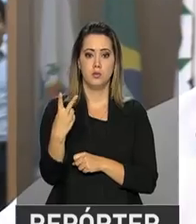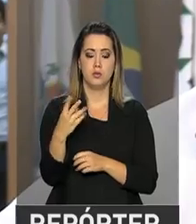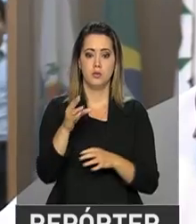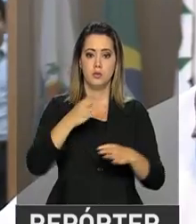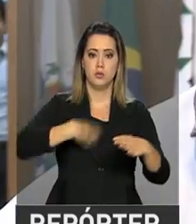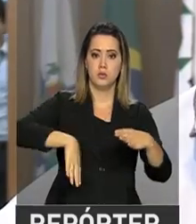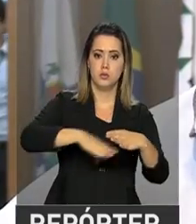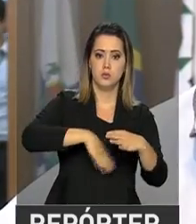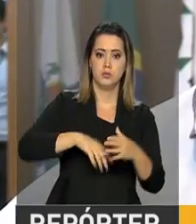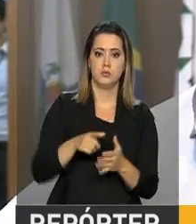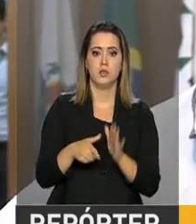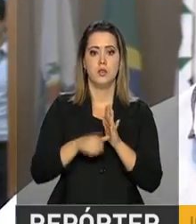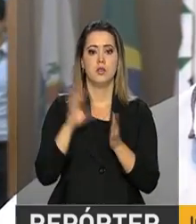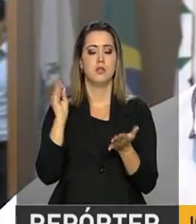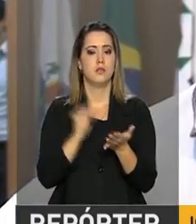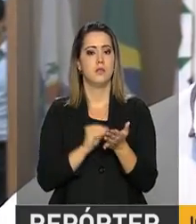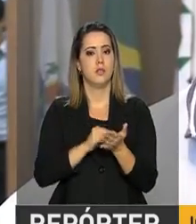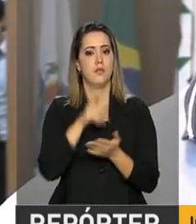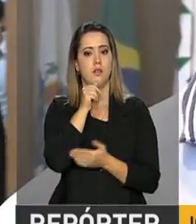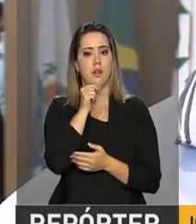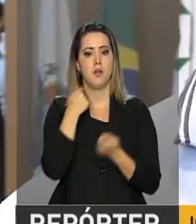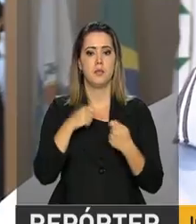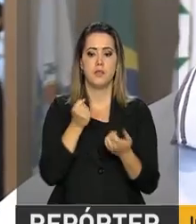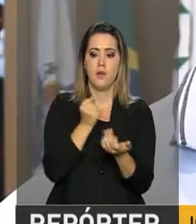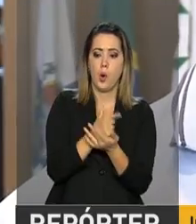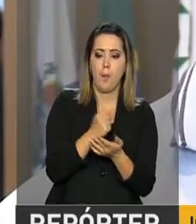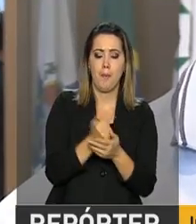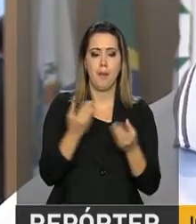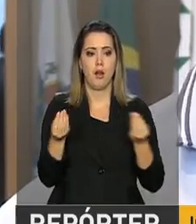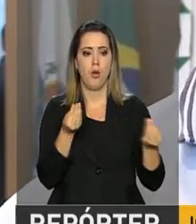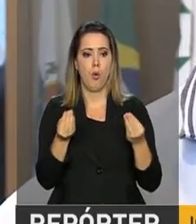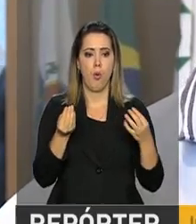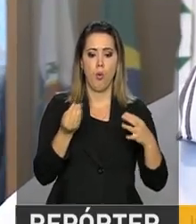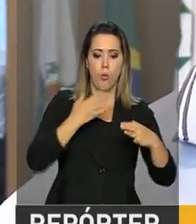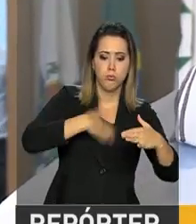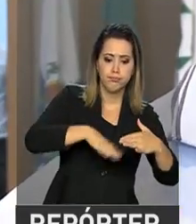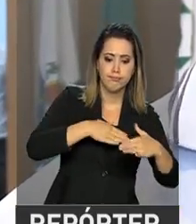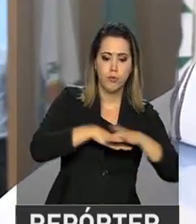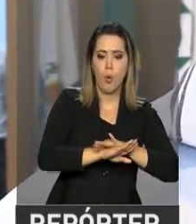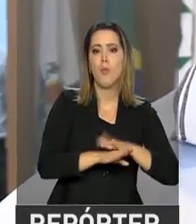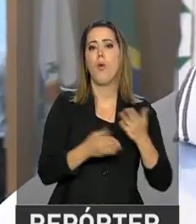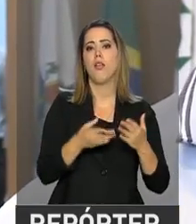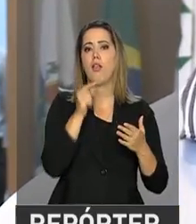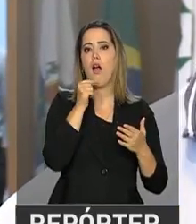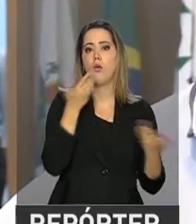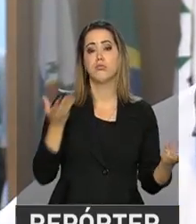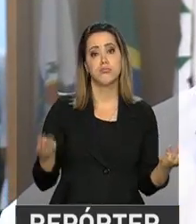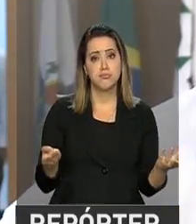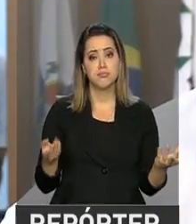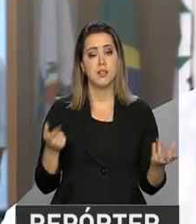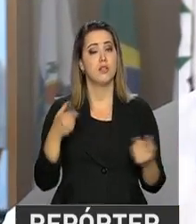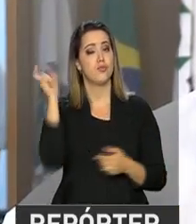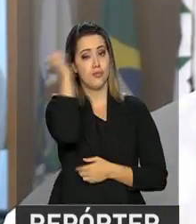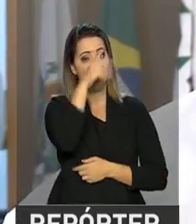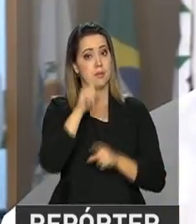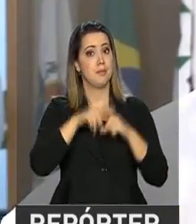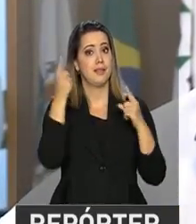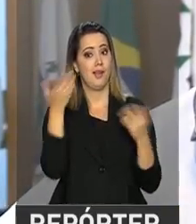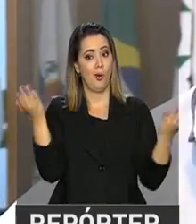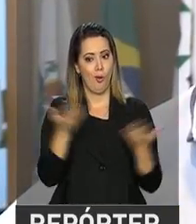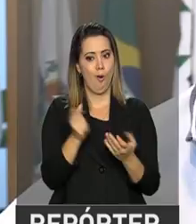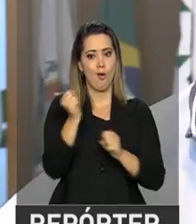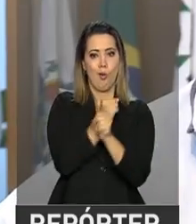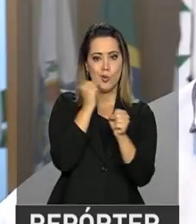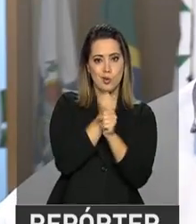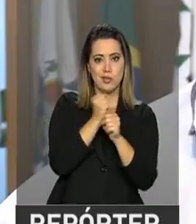Antes faltava água, eu tinha que comprar água, não tinha onde armazenar, né? Era difícil, difícil mesmo. E depois dessa cisterna,